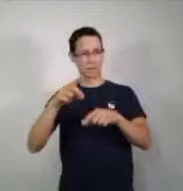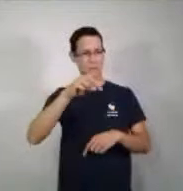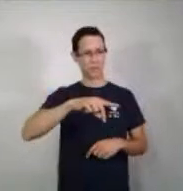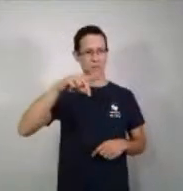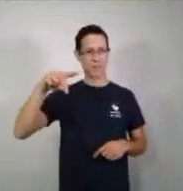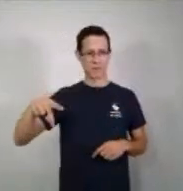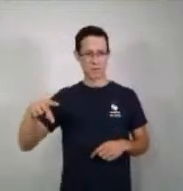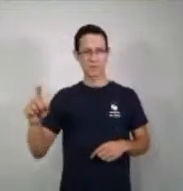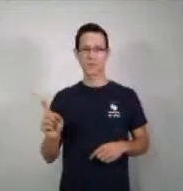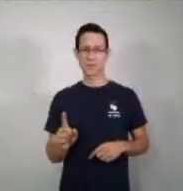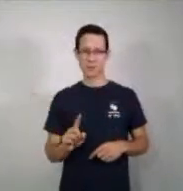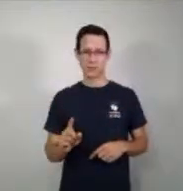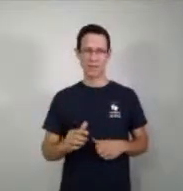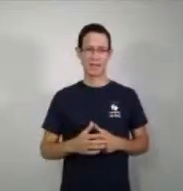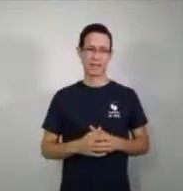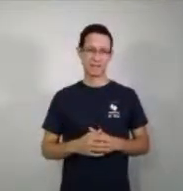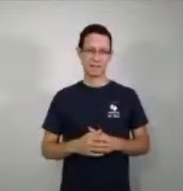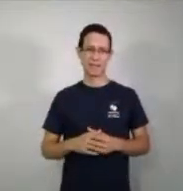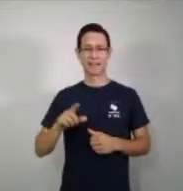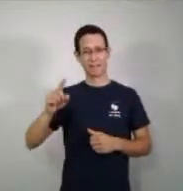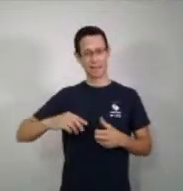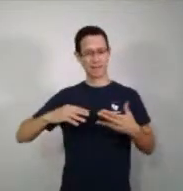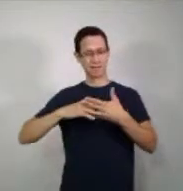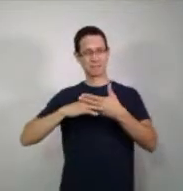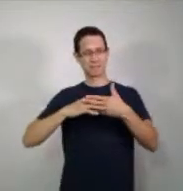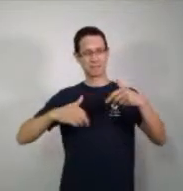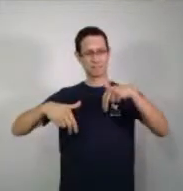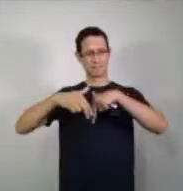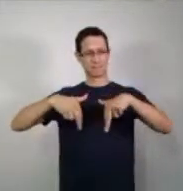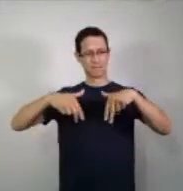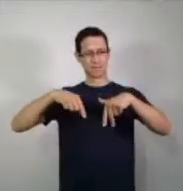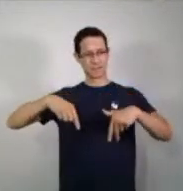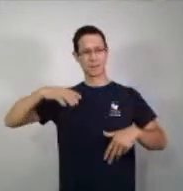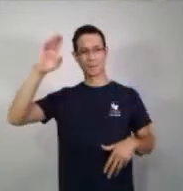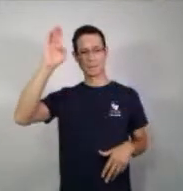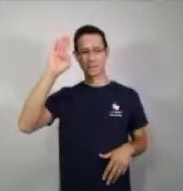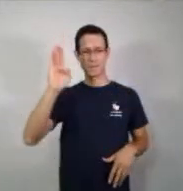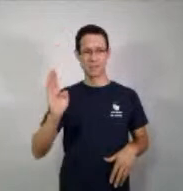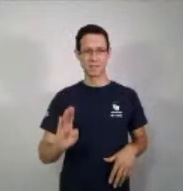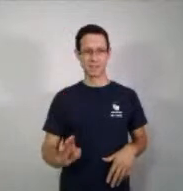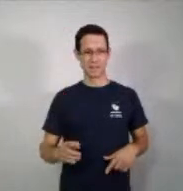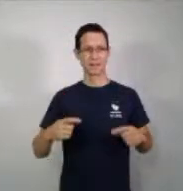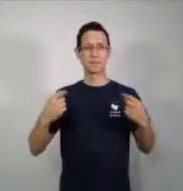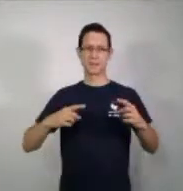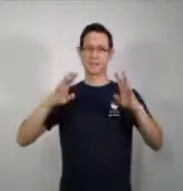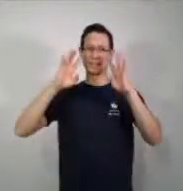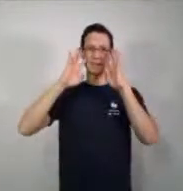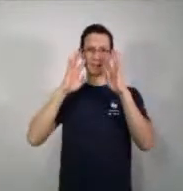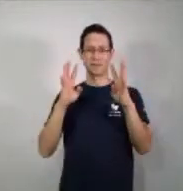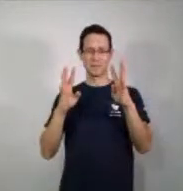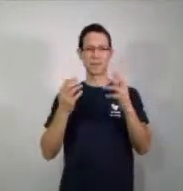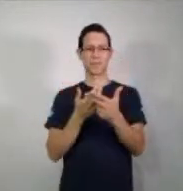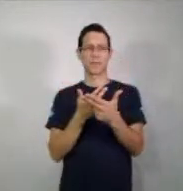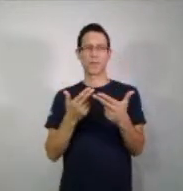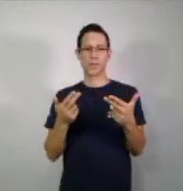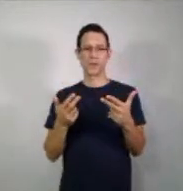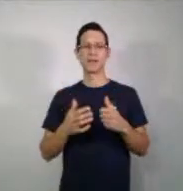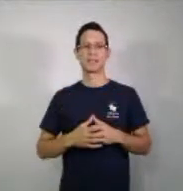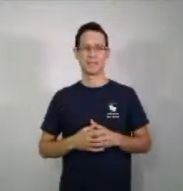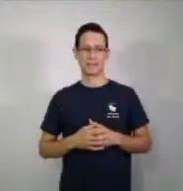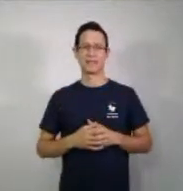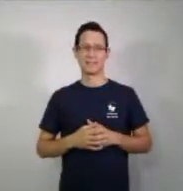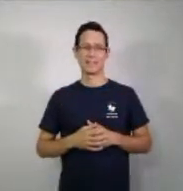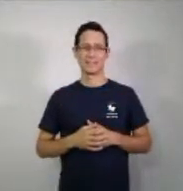né, de bolsista. Não, isso é de cidadão brasileiro. A gente tem que ficar muito atento. Eu acho que é uma coisa que